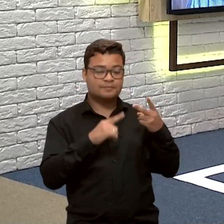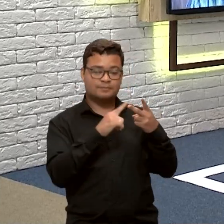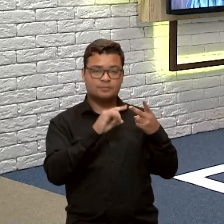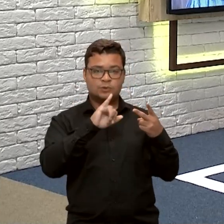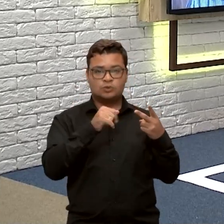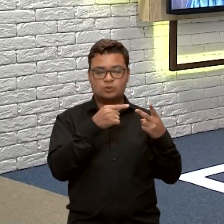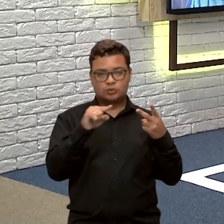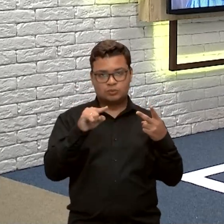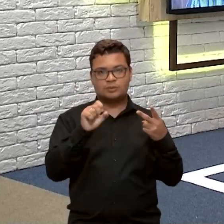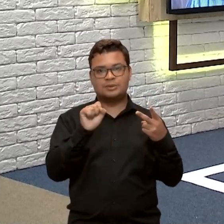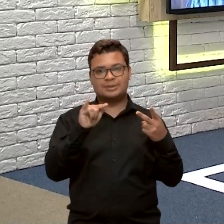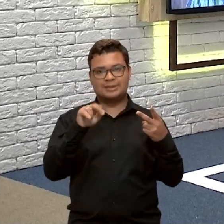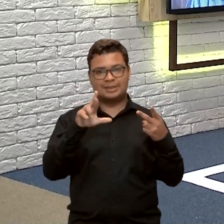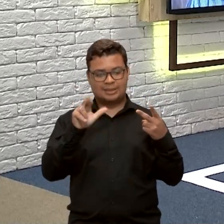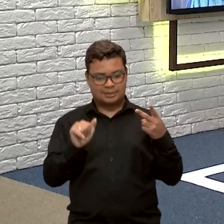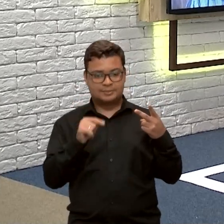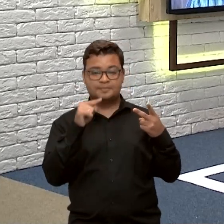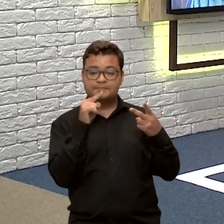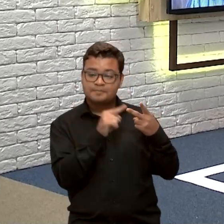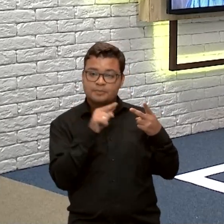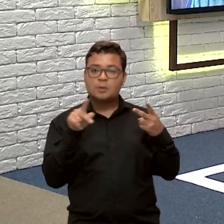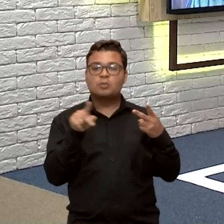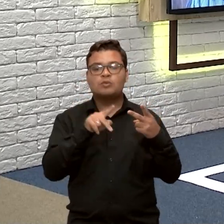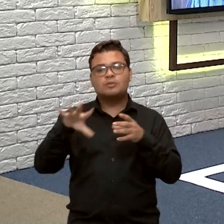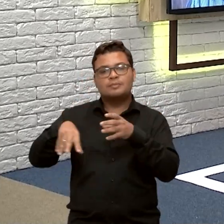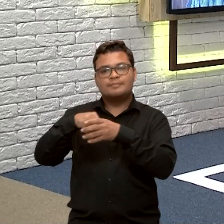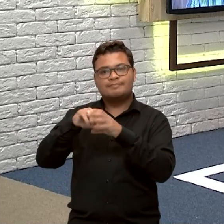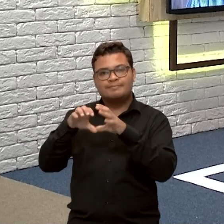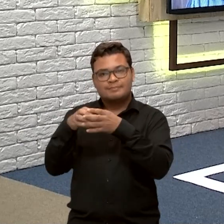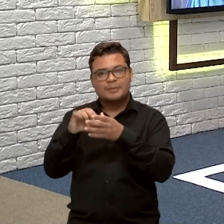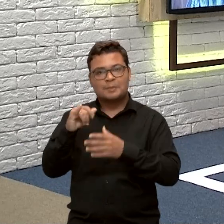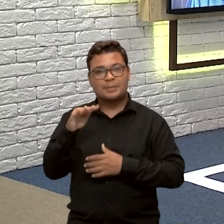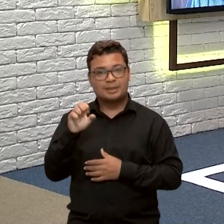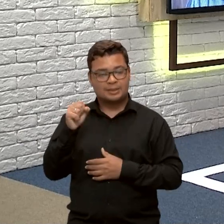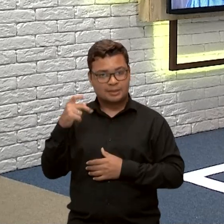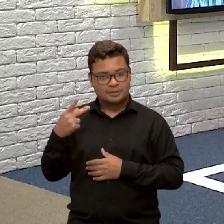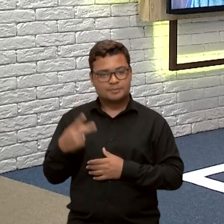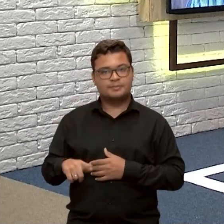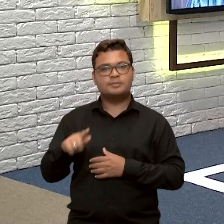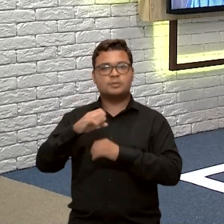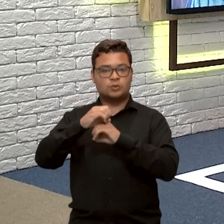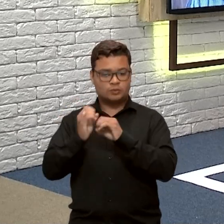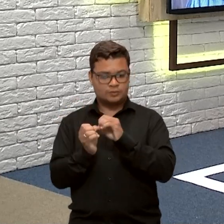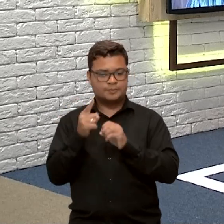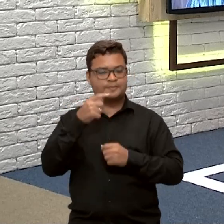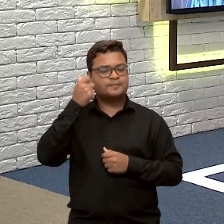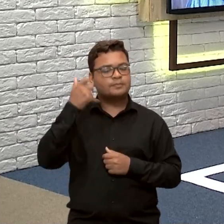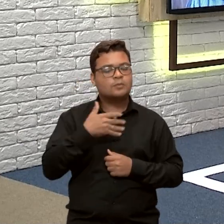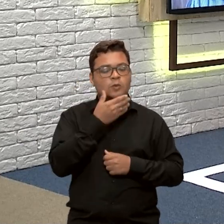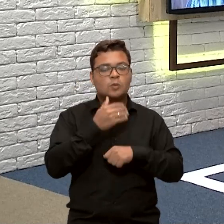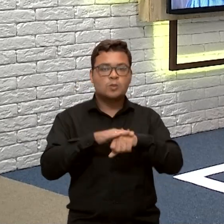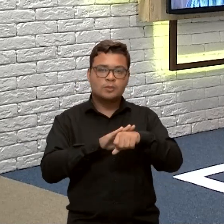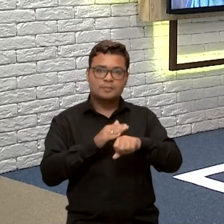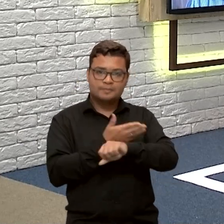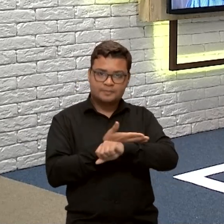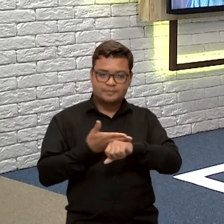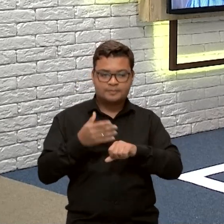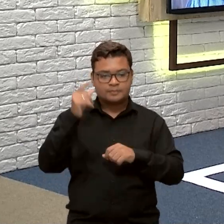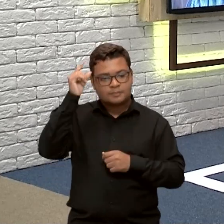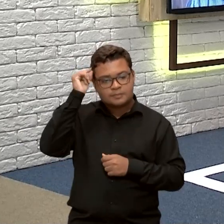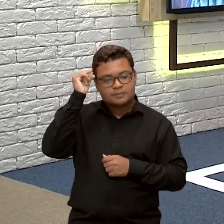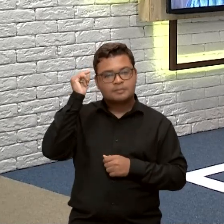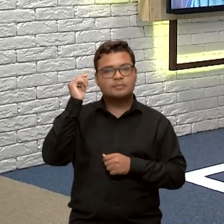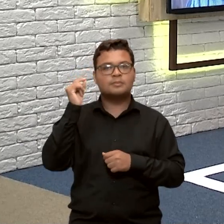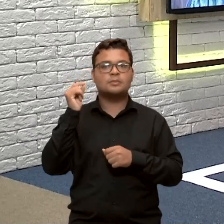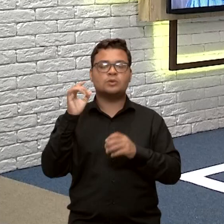telas ao meu lado direito. Bom, e para falar sobre esse aumento de casos de dengue em Goiás e no Brasil, nós vamos conversar